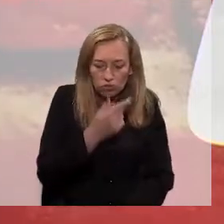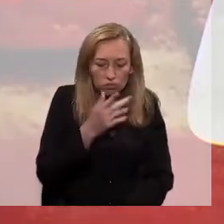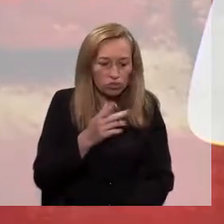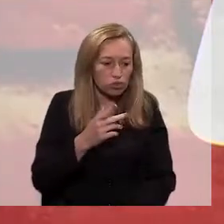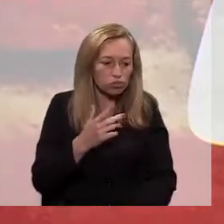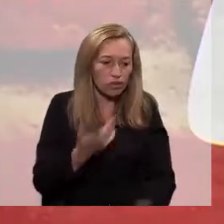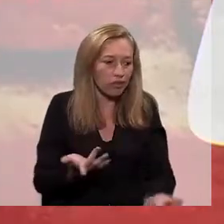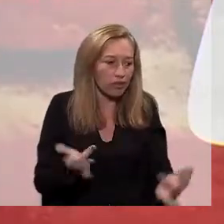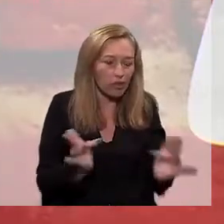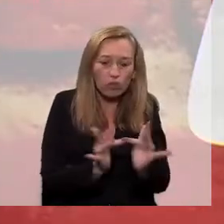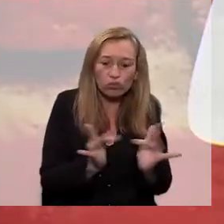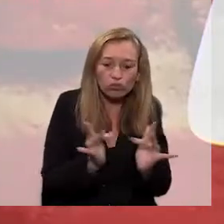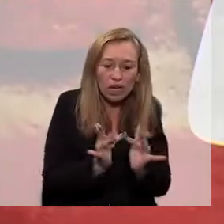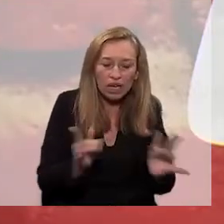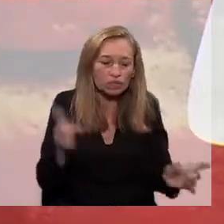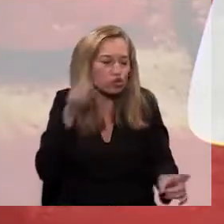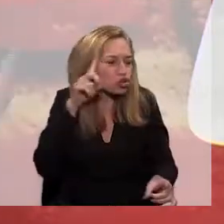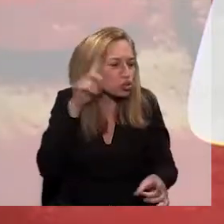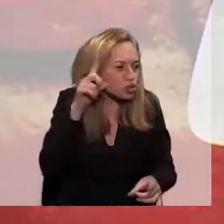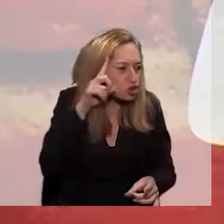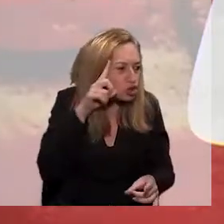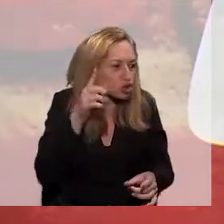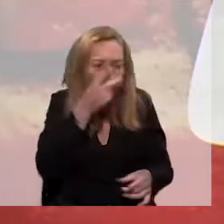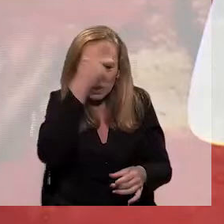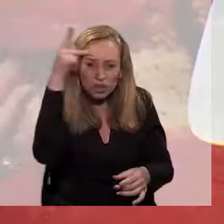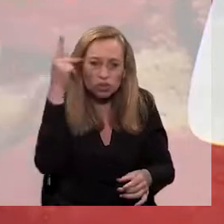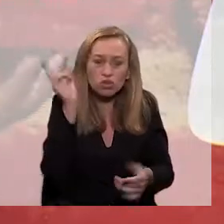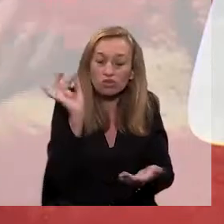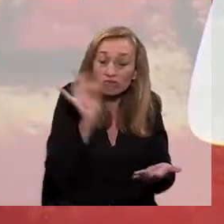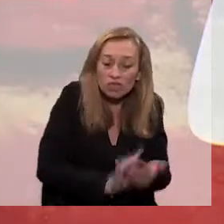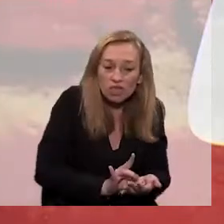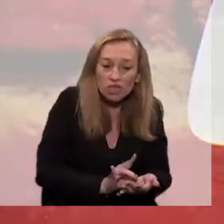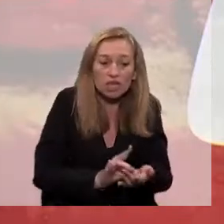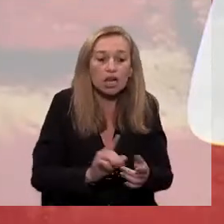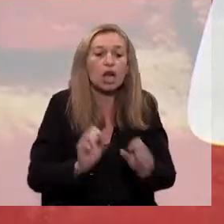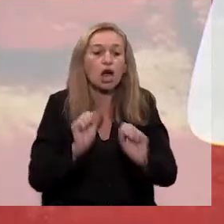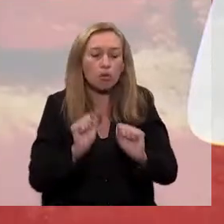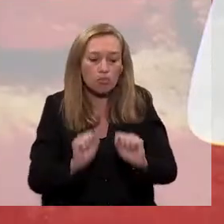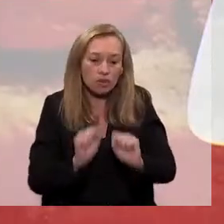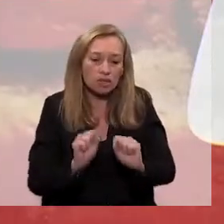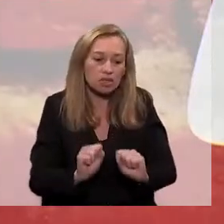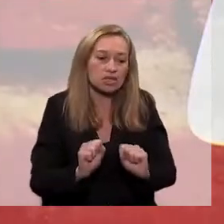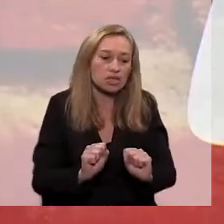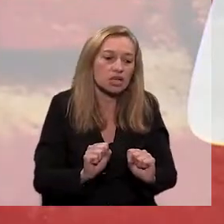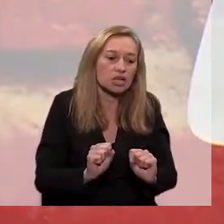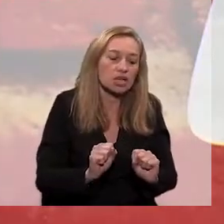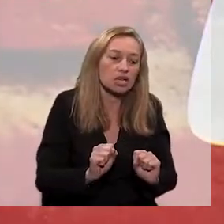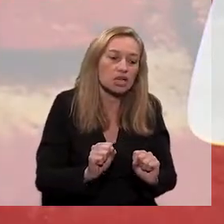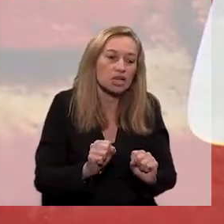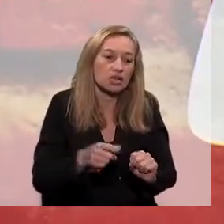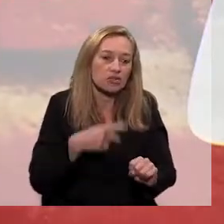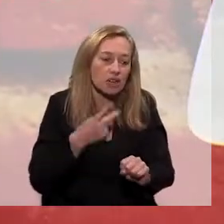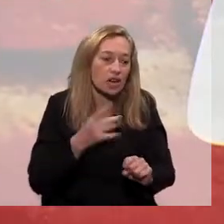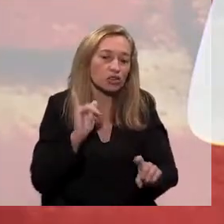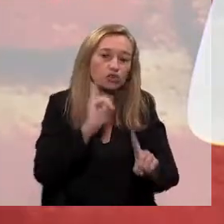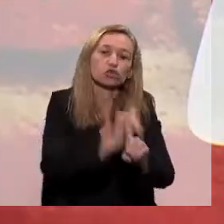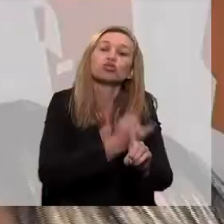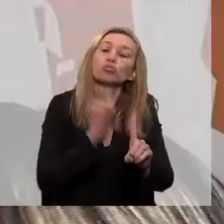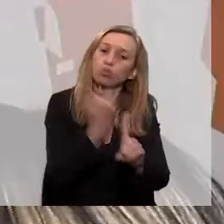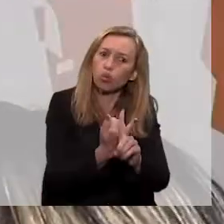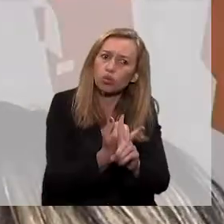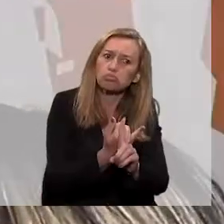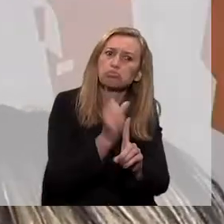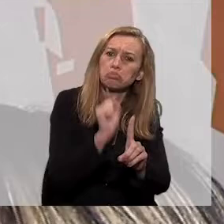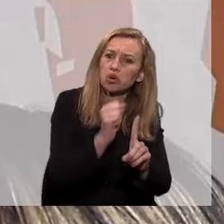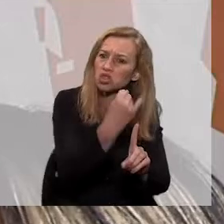tem aí o contato de dia a dia, né, de pessoas reais, pode ser também um pouco justificado por casos de bullying?